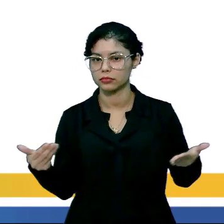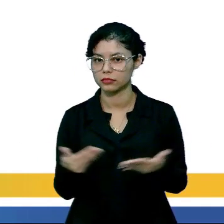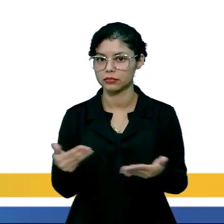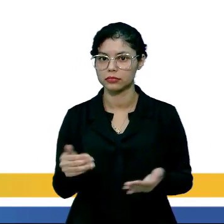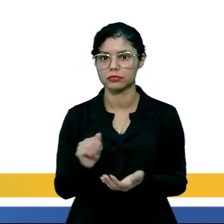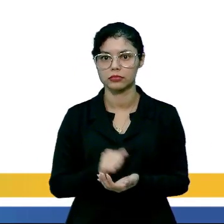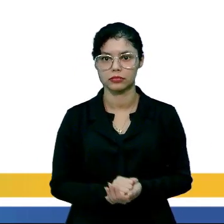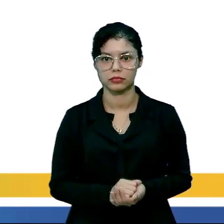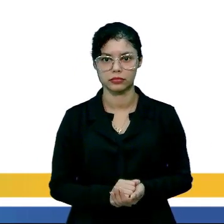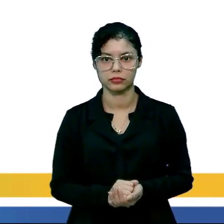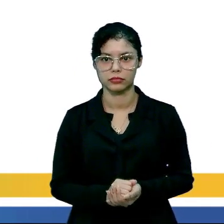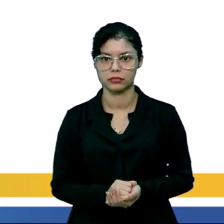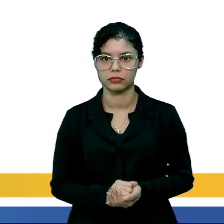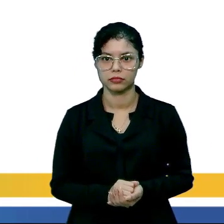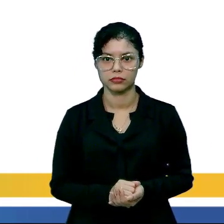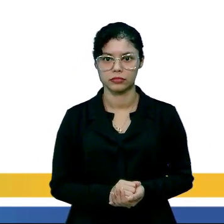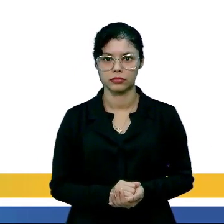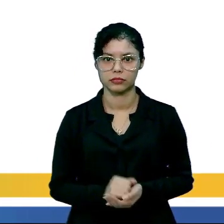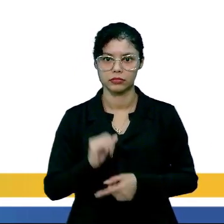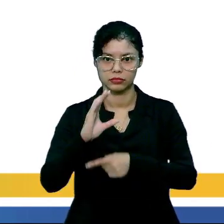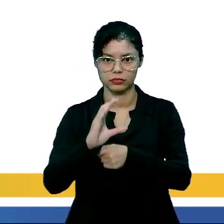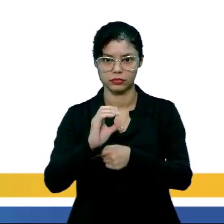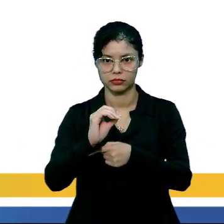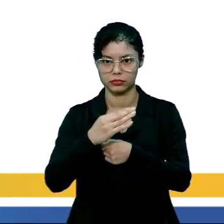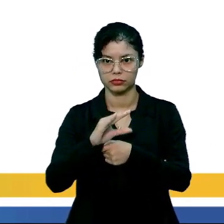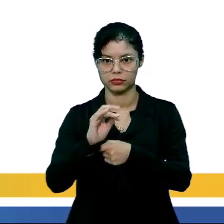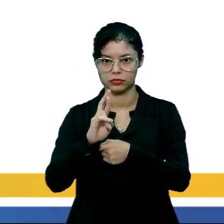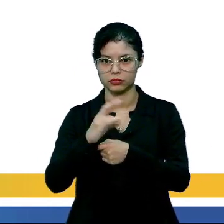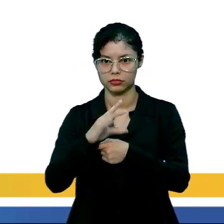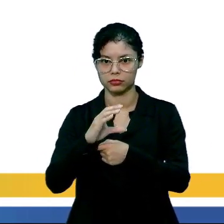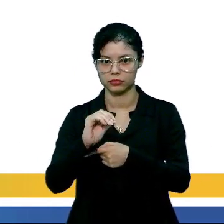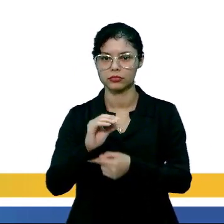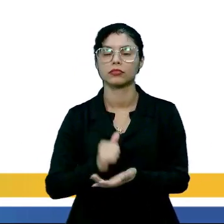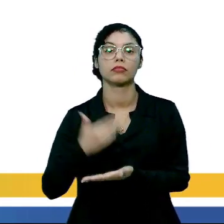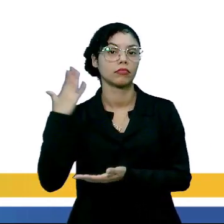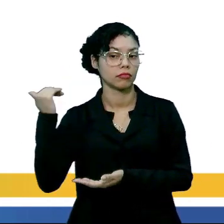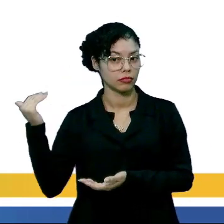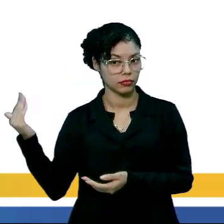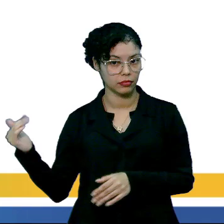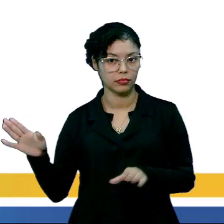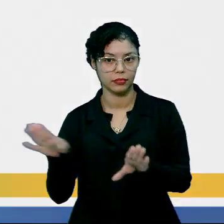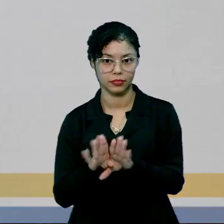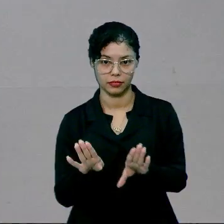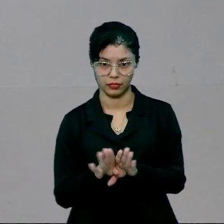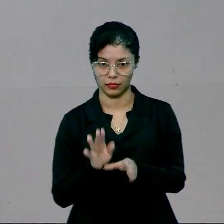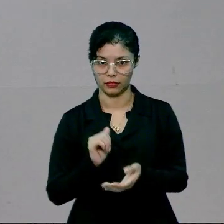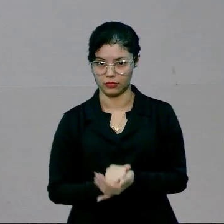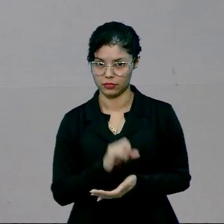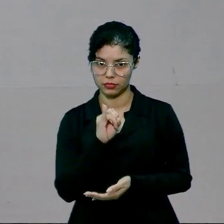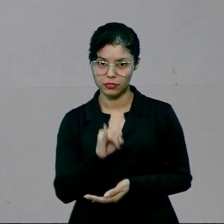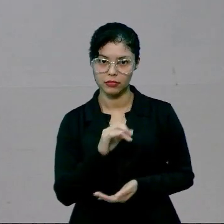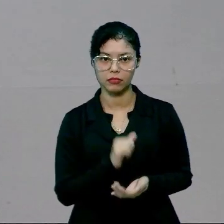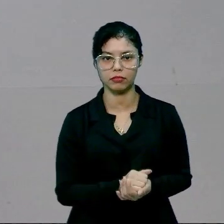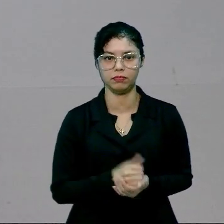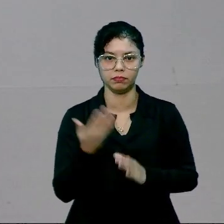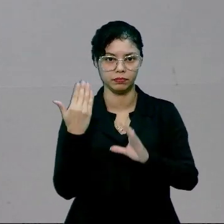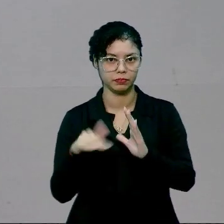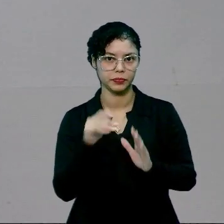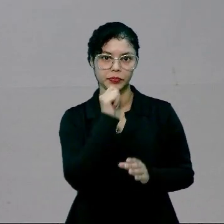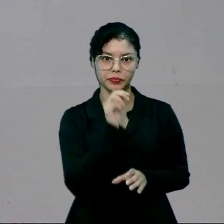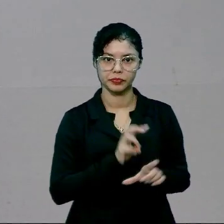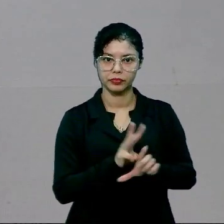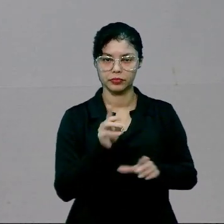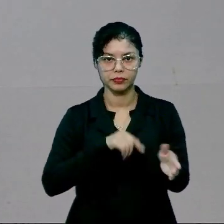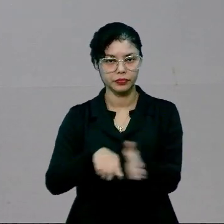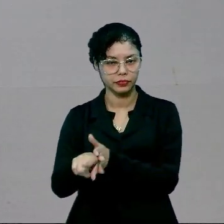nós daremos foco, é O Cortiço, que é muito famoso também. Então, se você joga lá em site